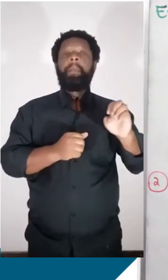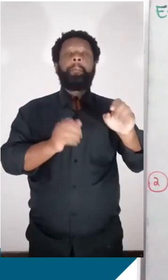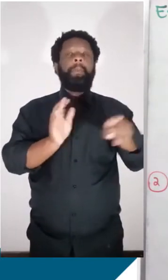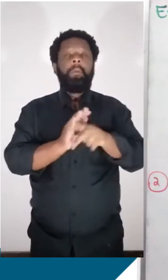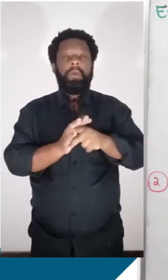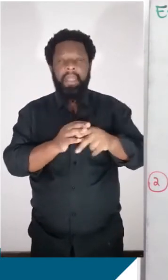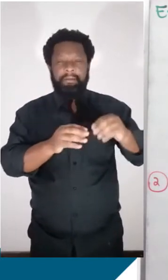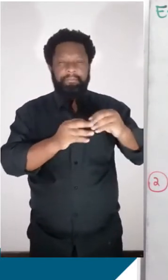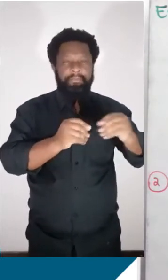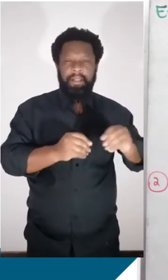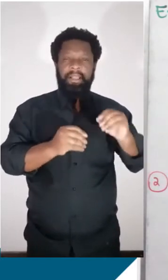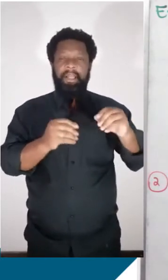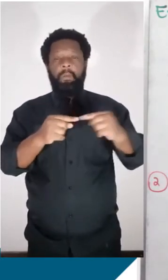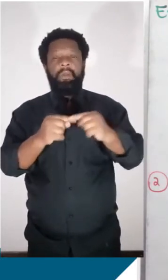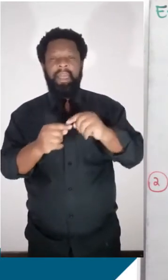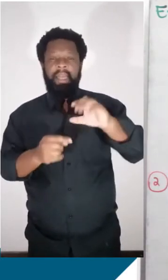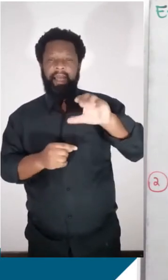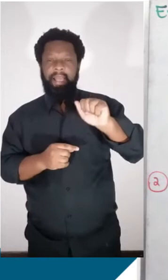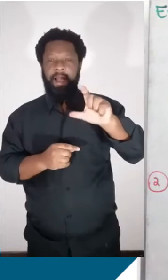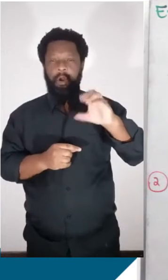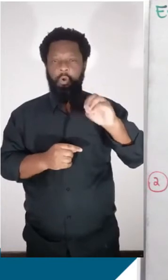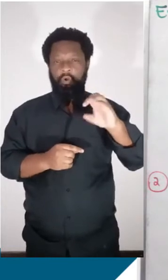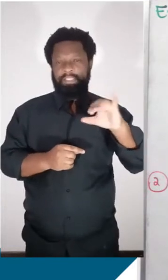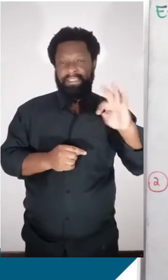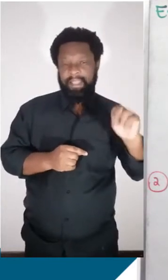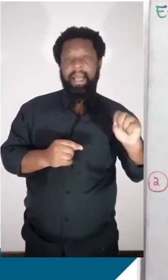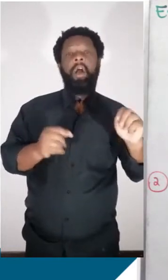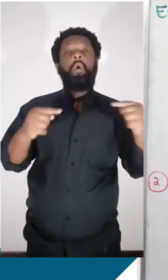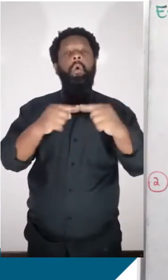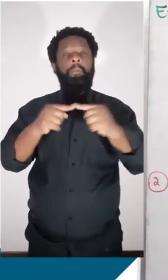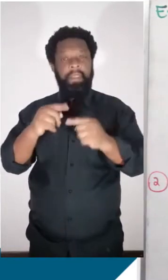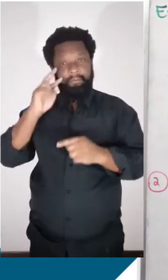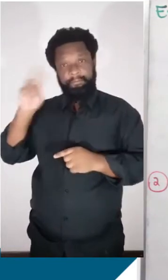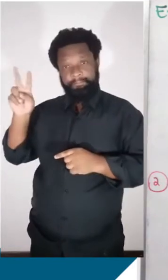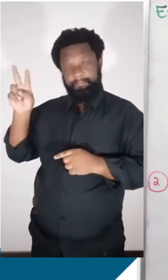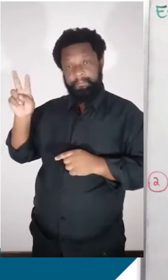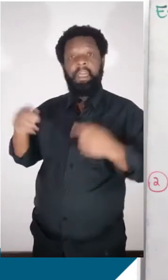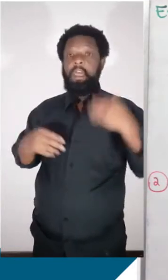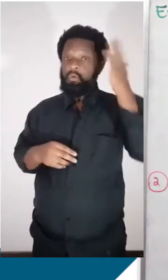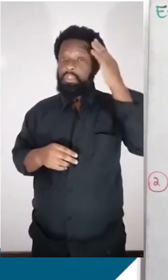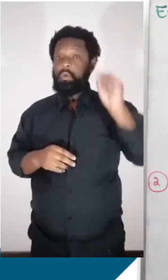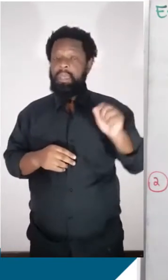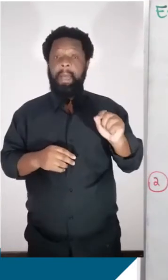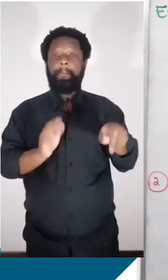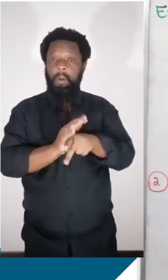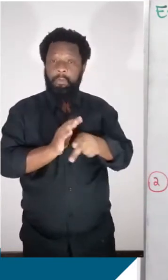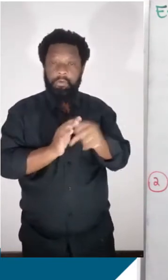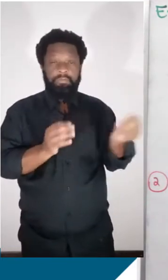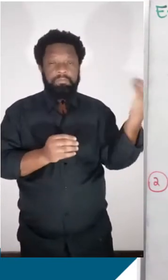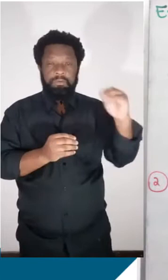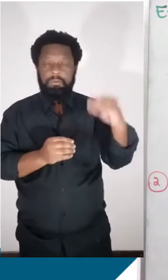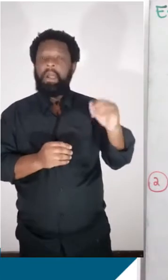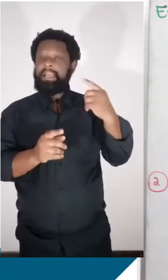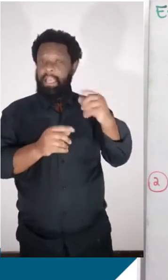da ustulação do minério calcocita, Cu2S, de acordo com a reação abaixo. Eu já sei que é uma questão de estequiometria, então já